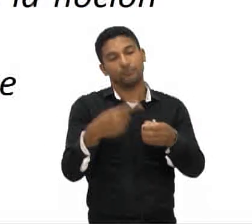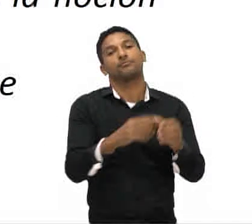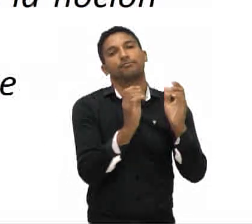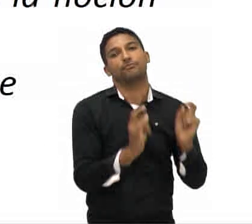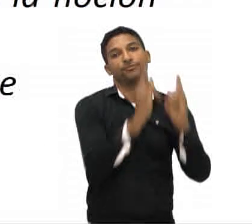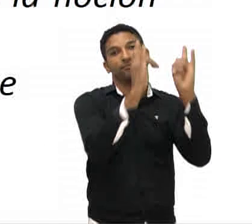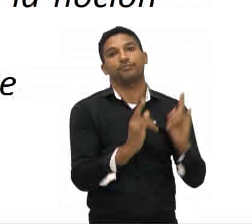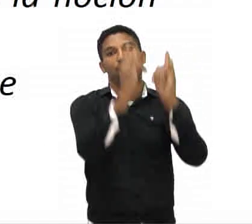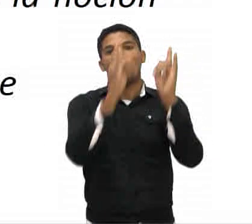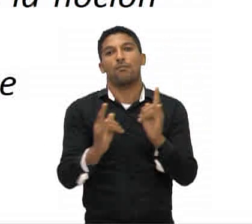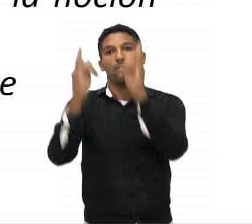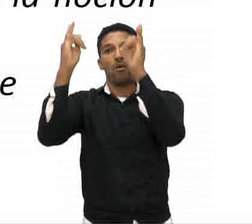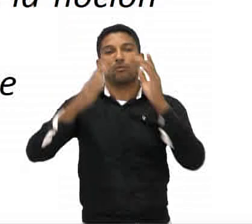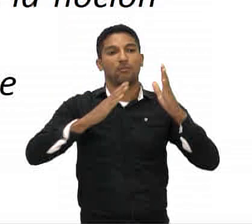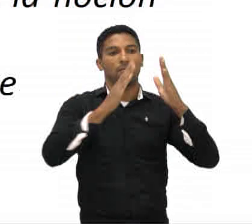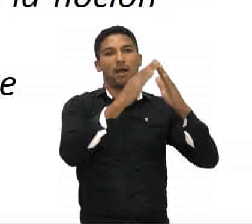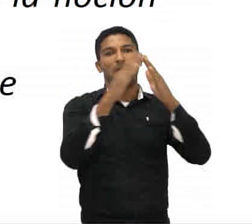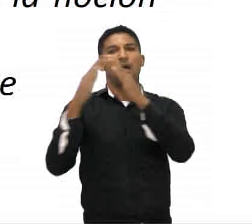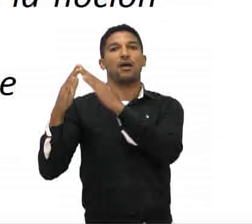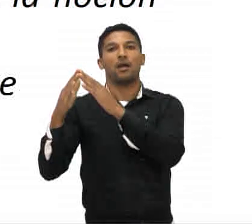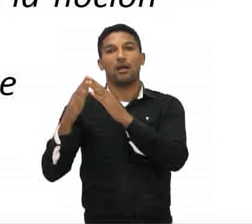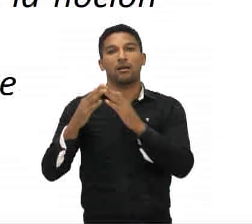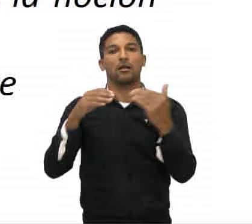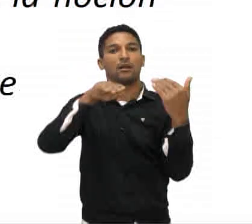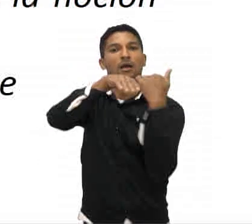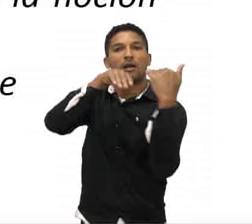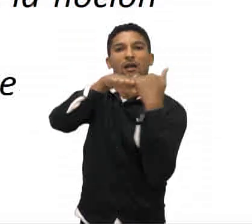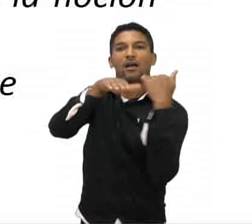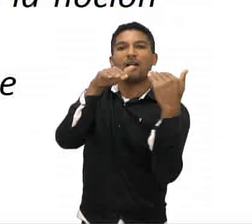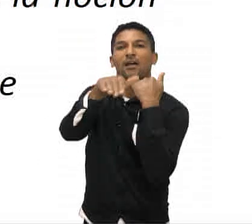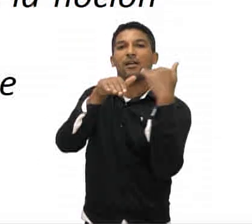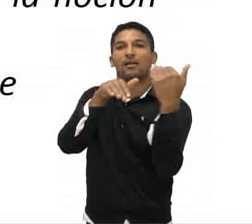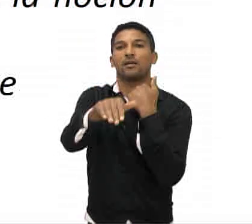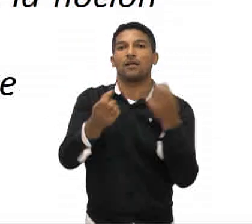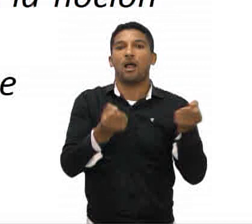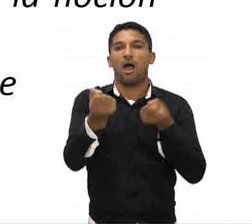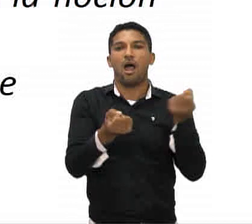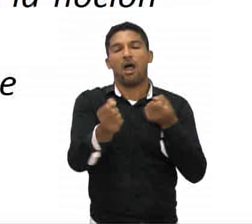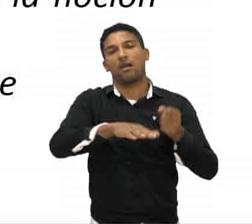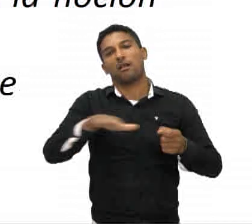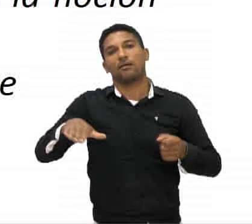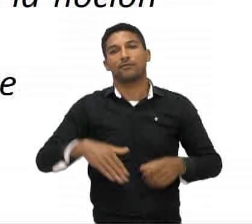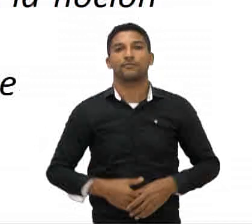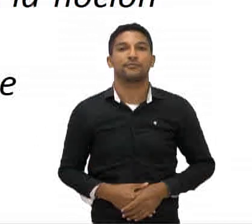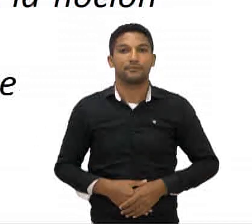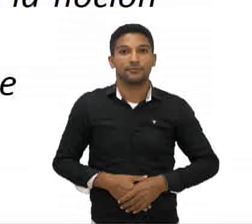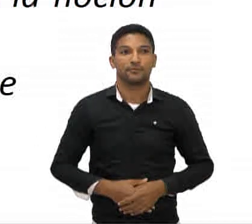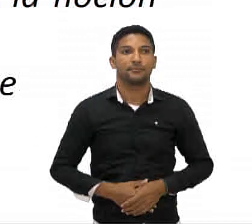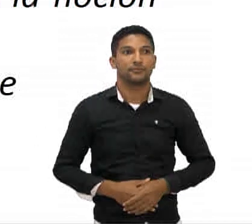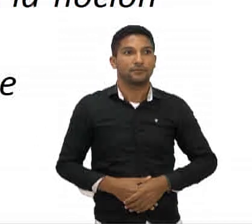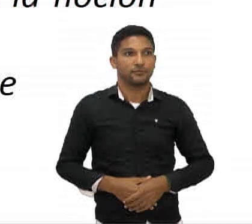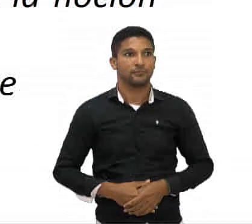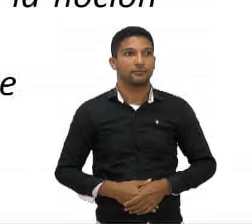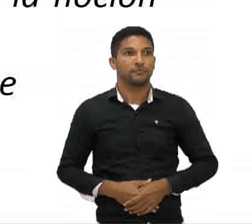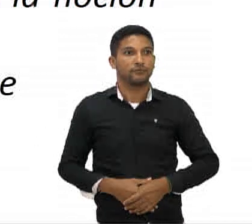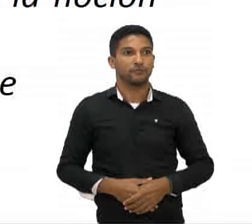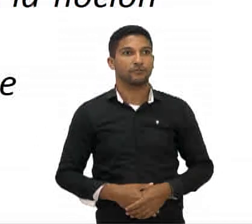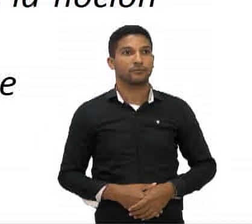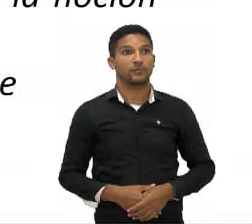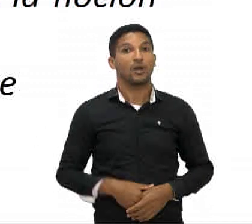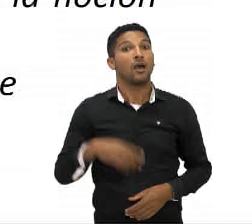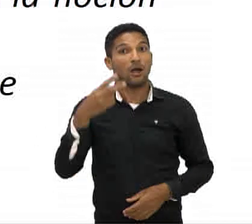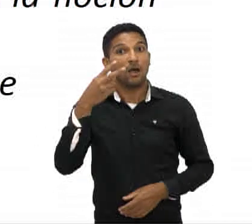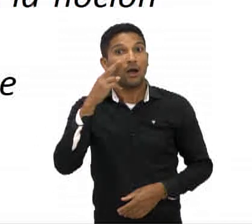estas ideias, podemos centrar-nos em la acción de leyenda urbana. Así se denomina a una historia de